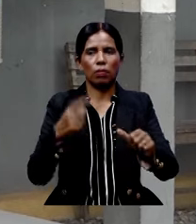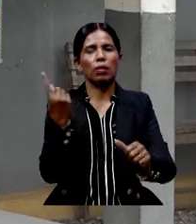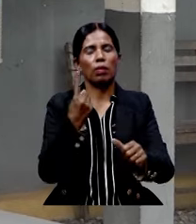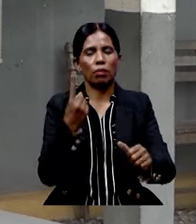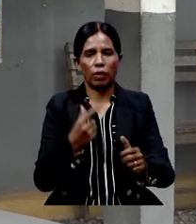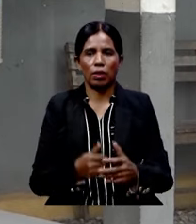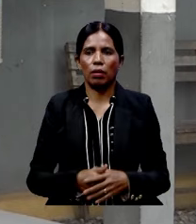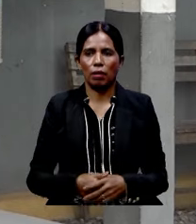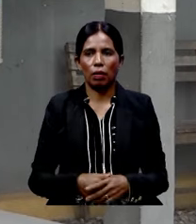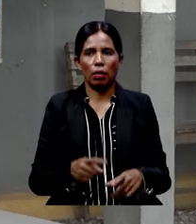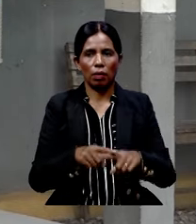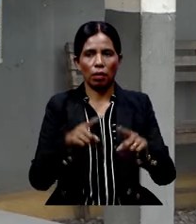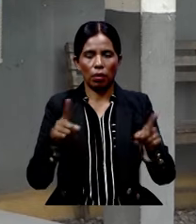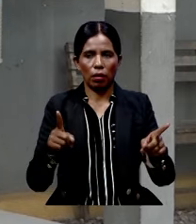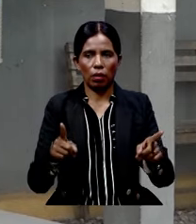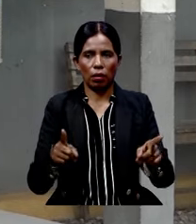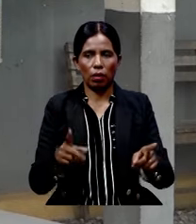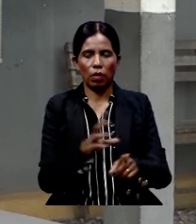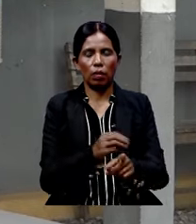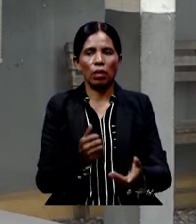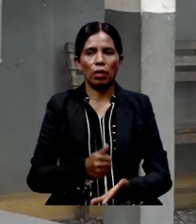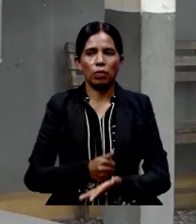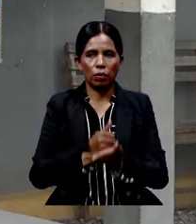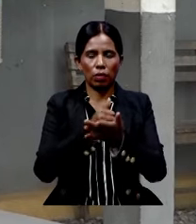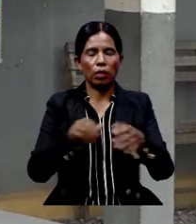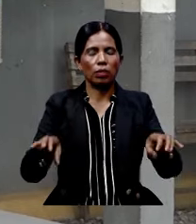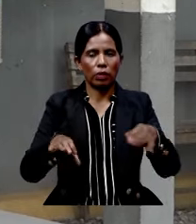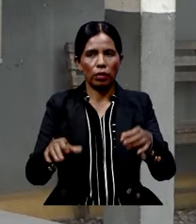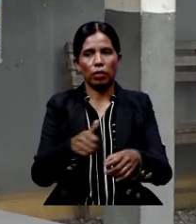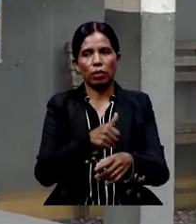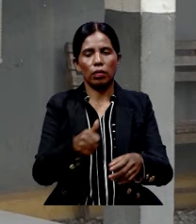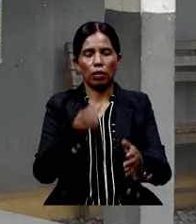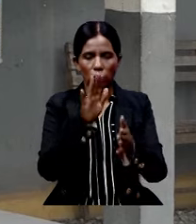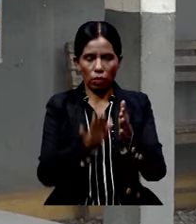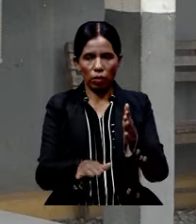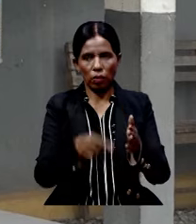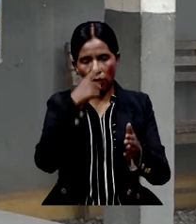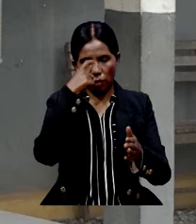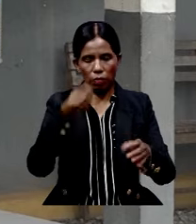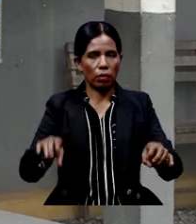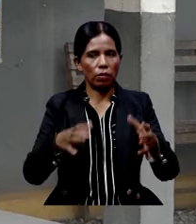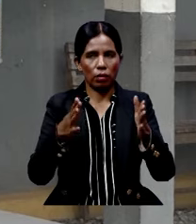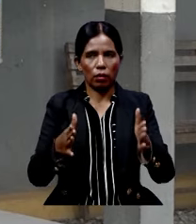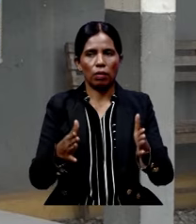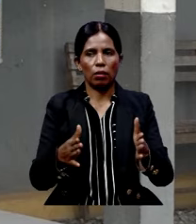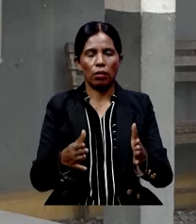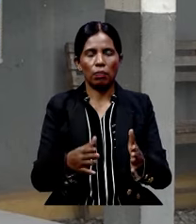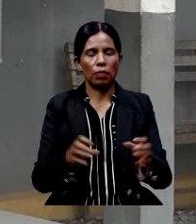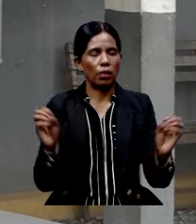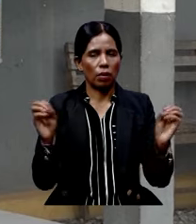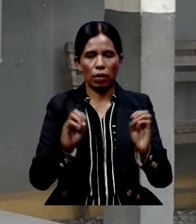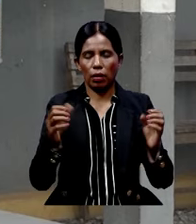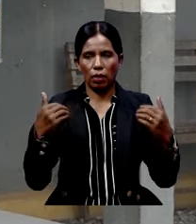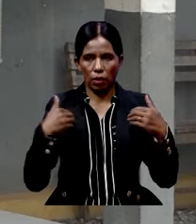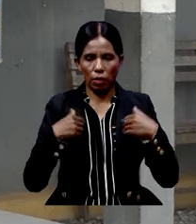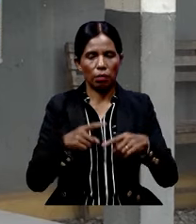ninia Nini anteriormente prestação de serviço valo se tu tamba questão de recurso humano valo menos né se